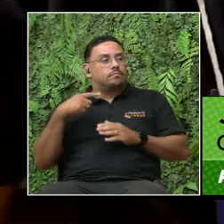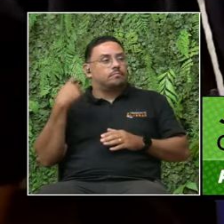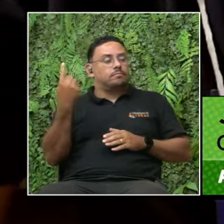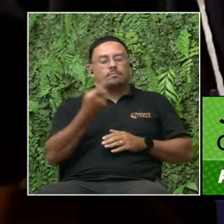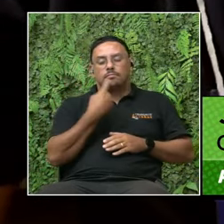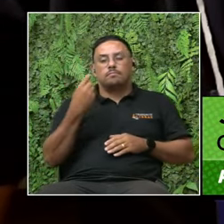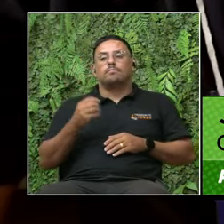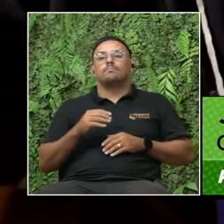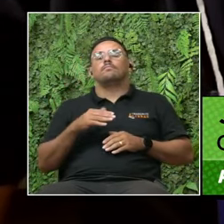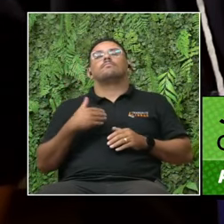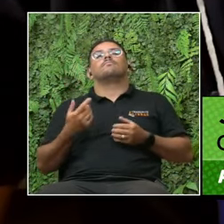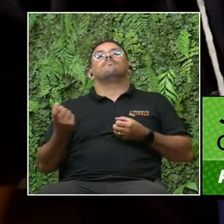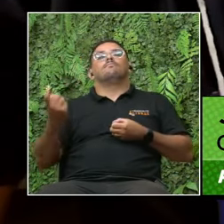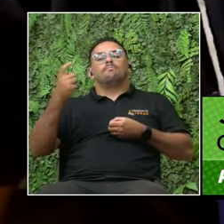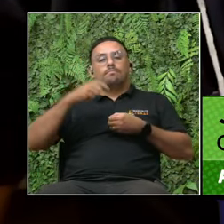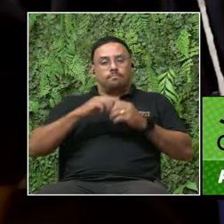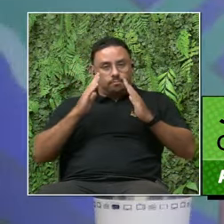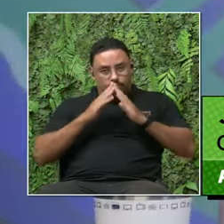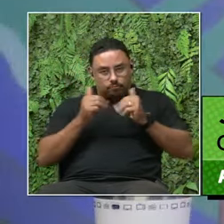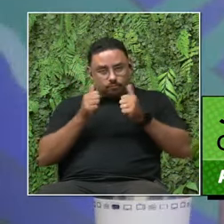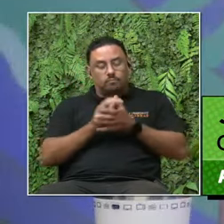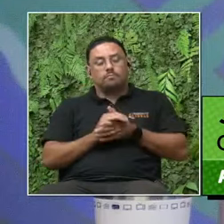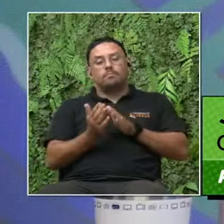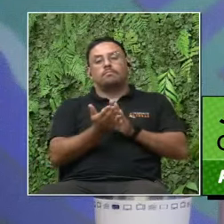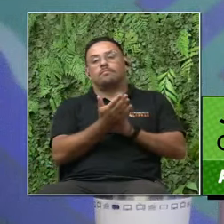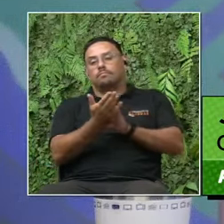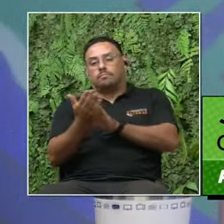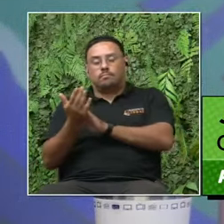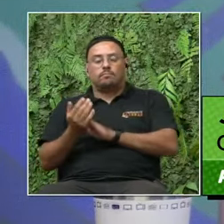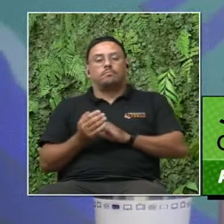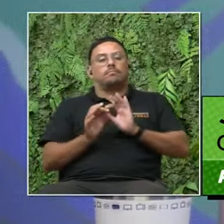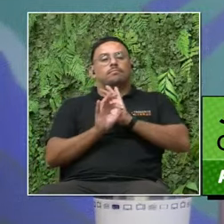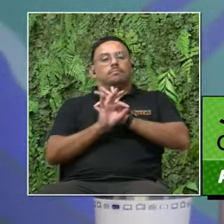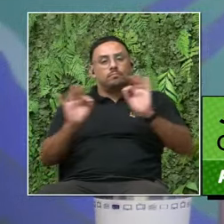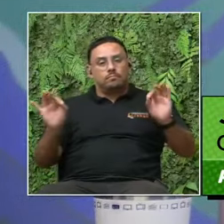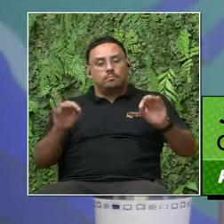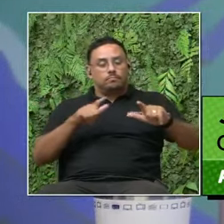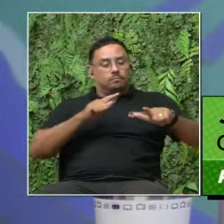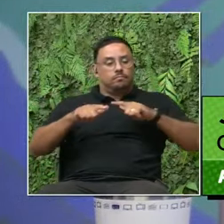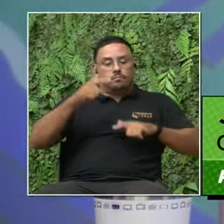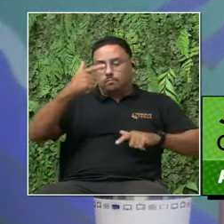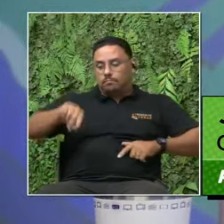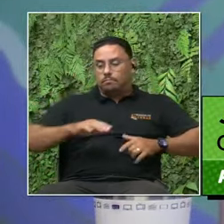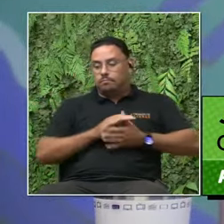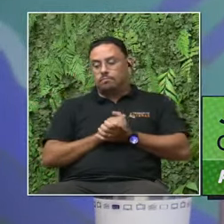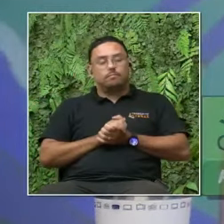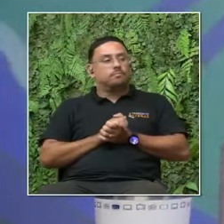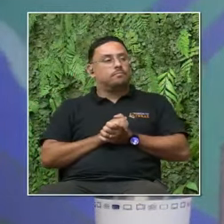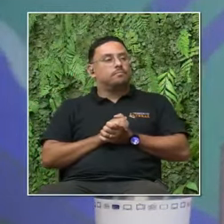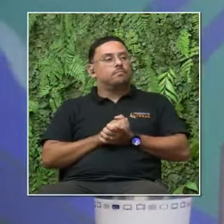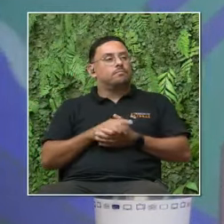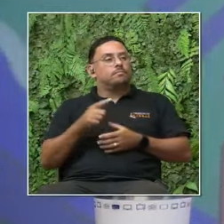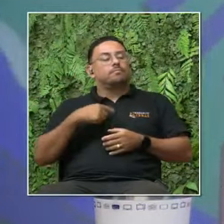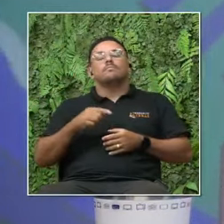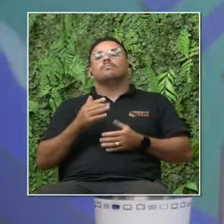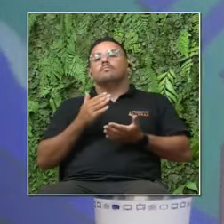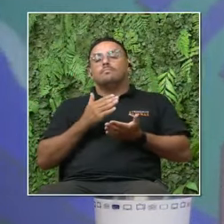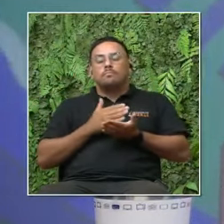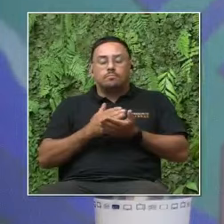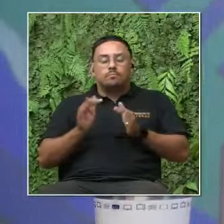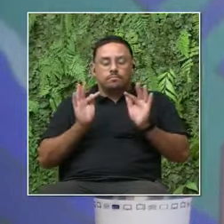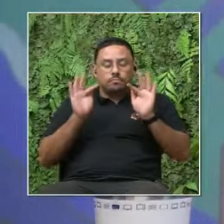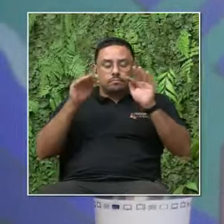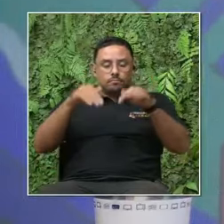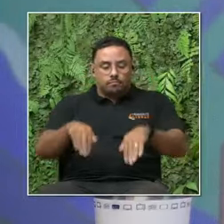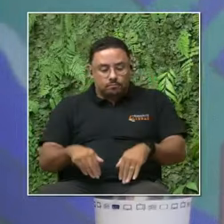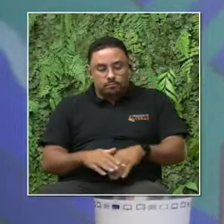para casa a todos vocês parabéns pelo brilhante trabalho mais um uma vez a gente vai se encaminhando pro final da